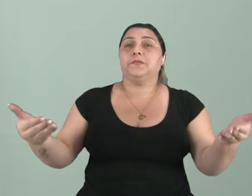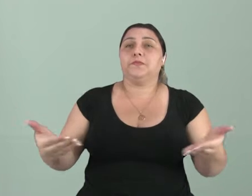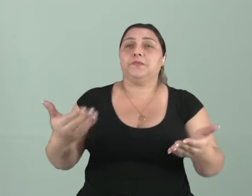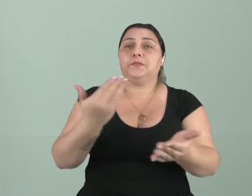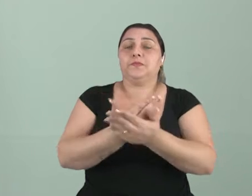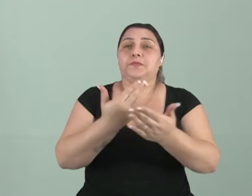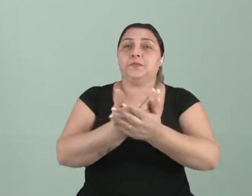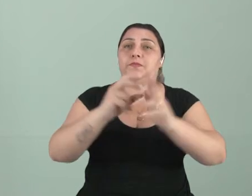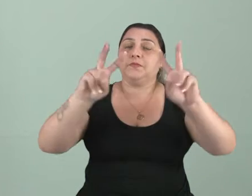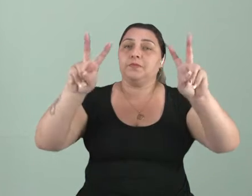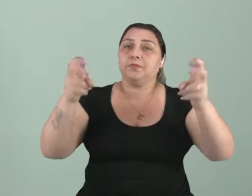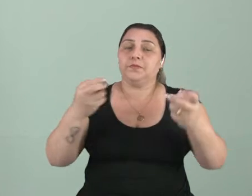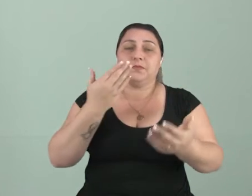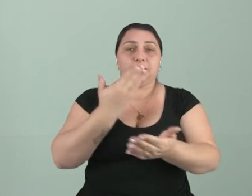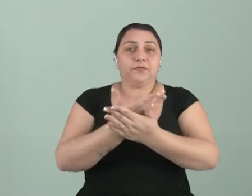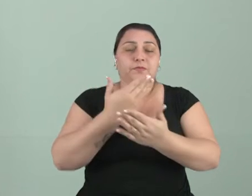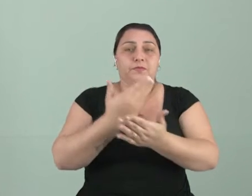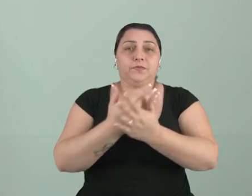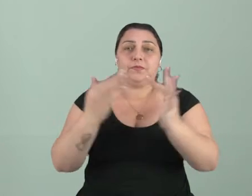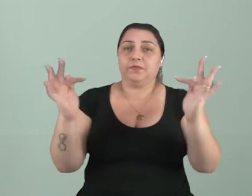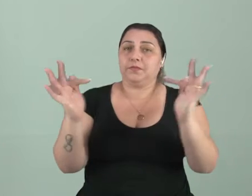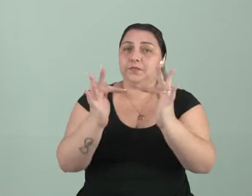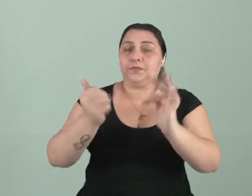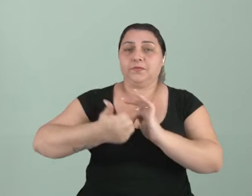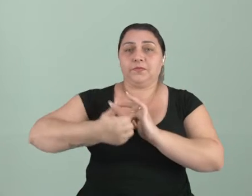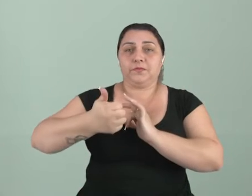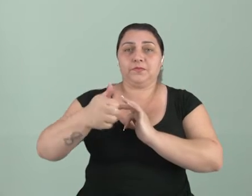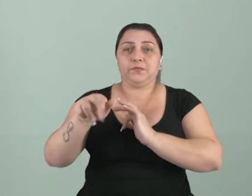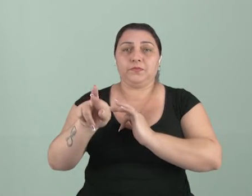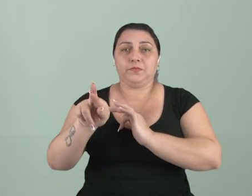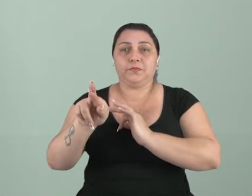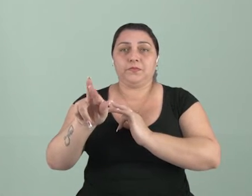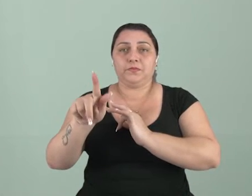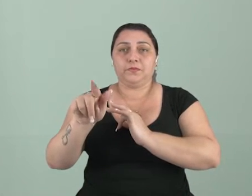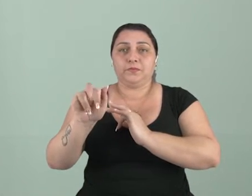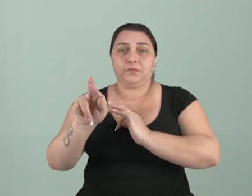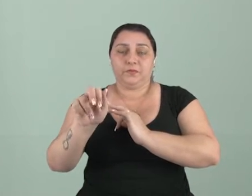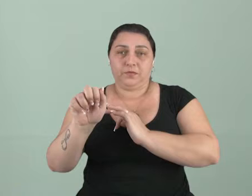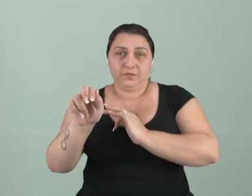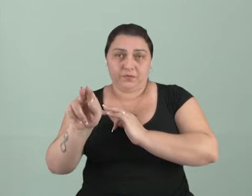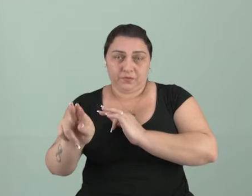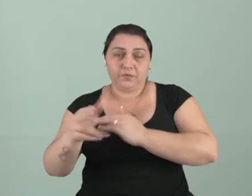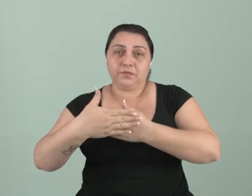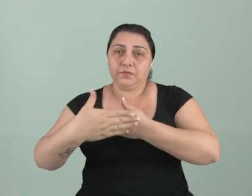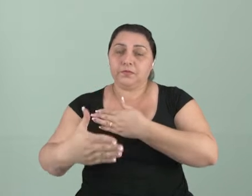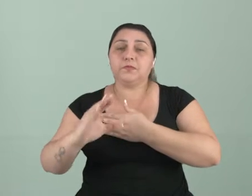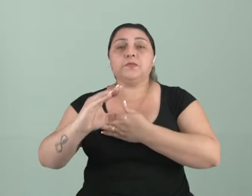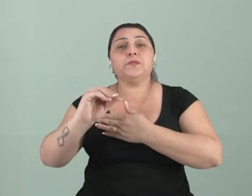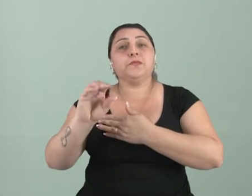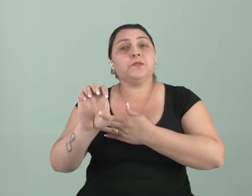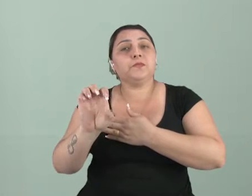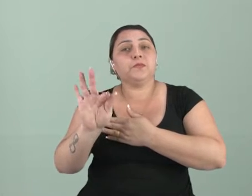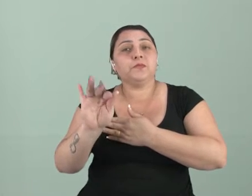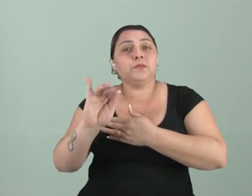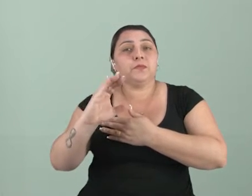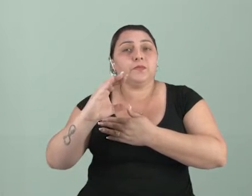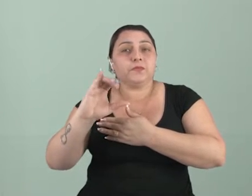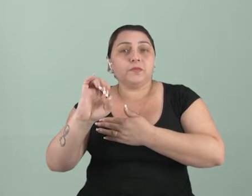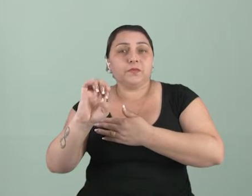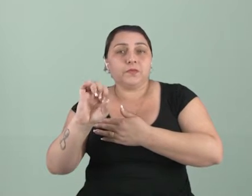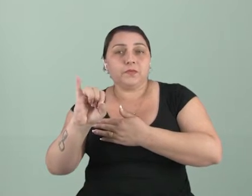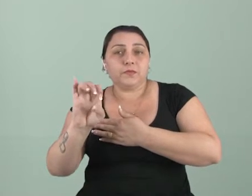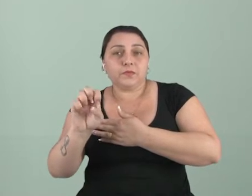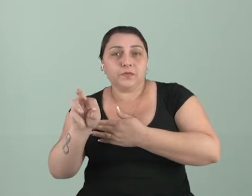aula de hoje é estudo da função do primeiro grau a partir dos coeficientes. Então pessoal,